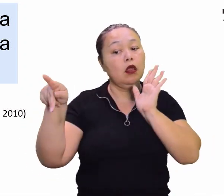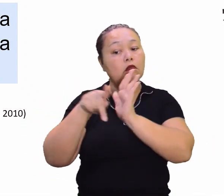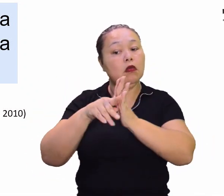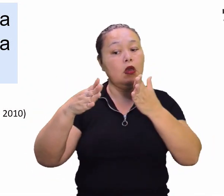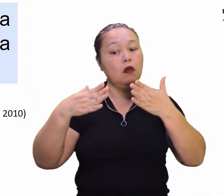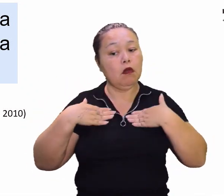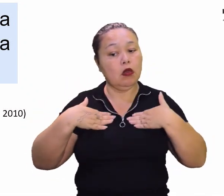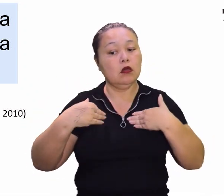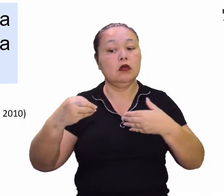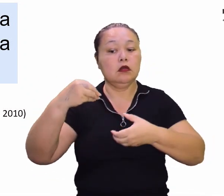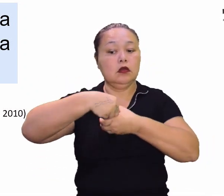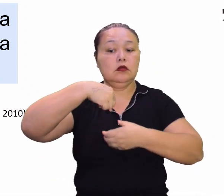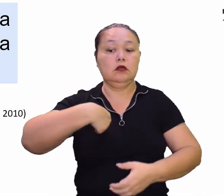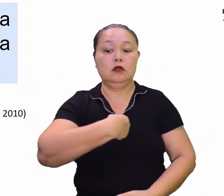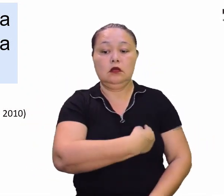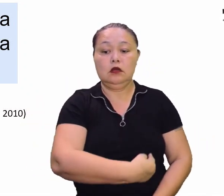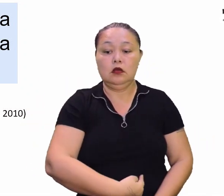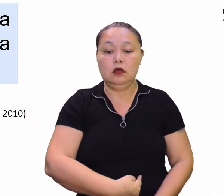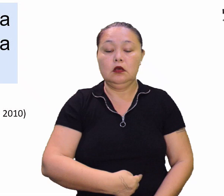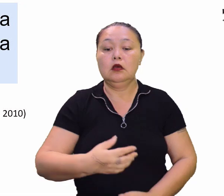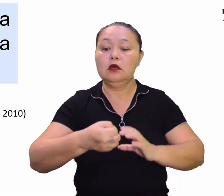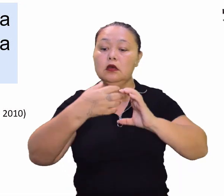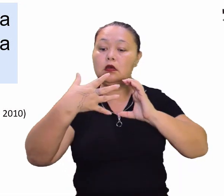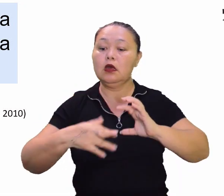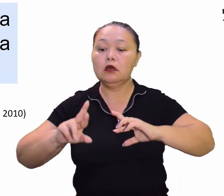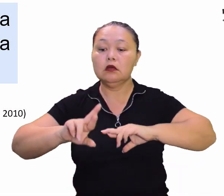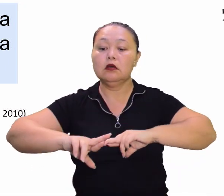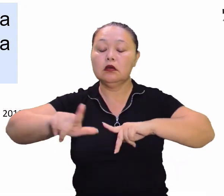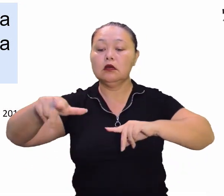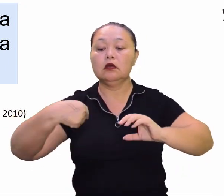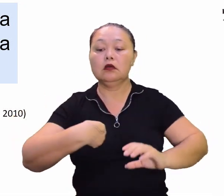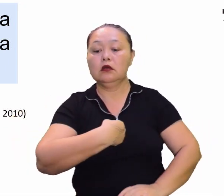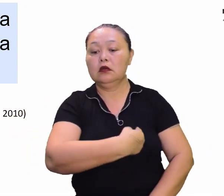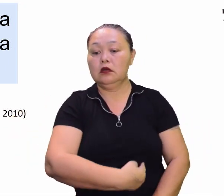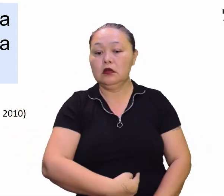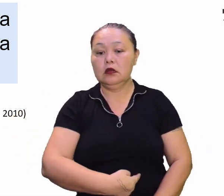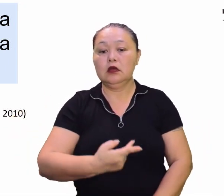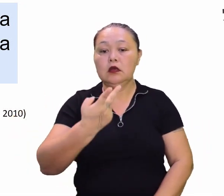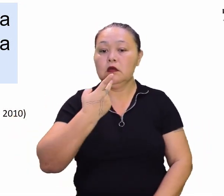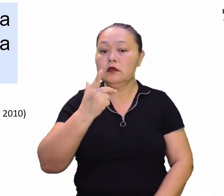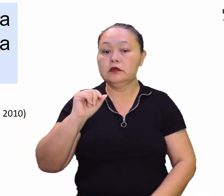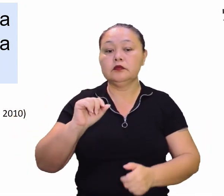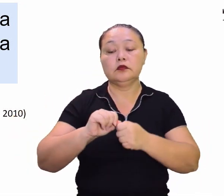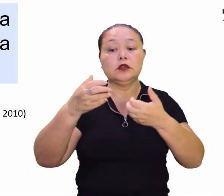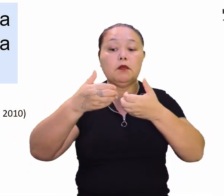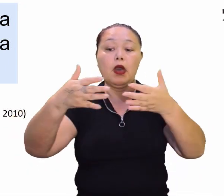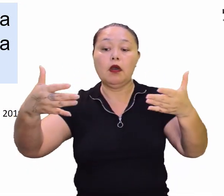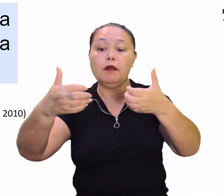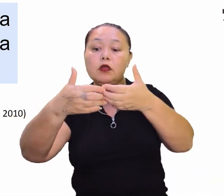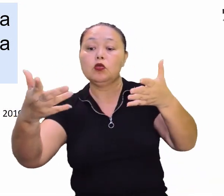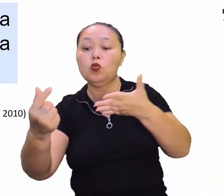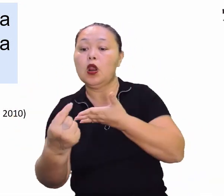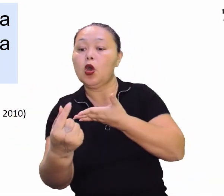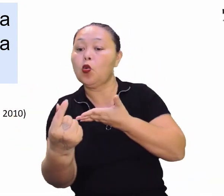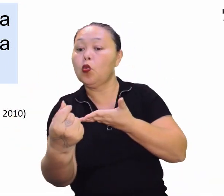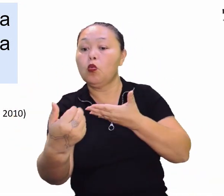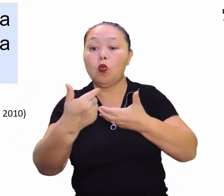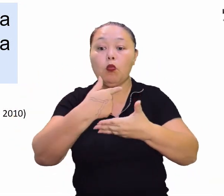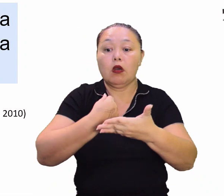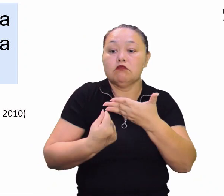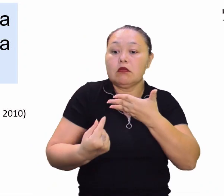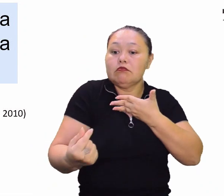você faz parte da China. Tem característica bem diferenciada da China, né? Quando a gente fala dessa abertura mais